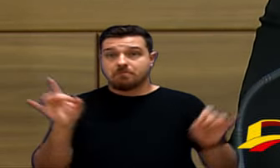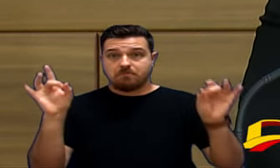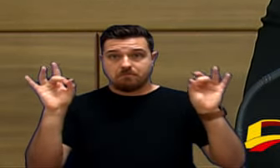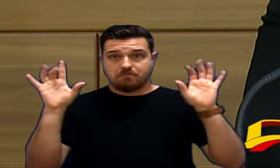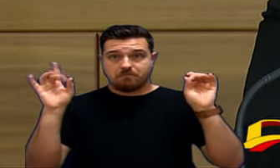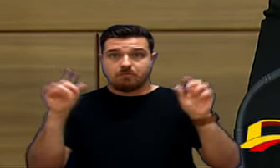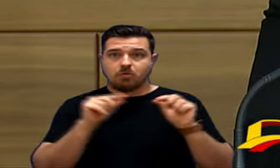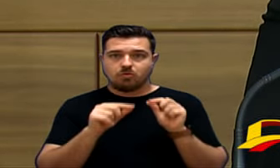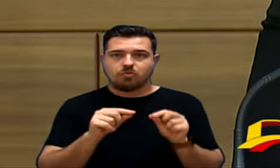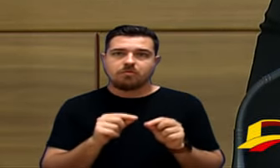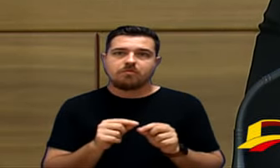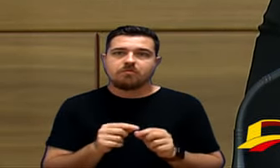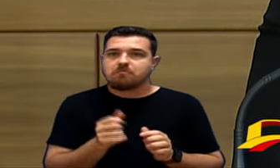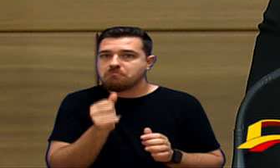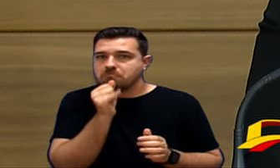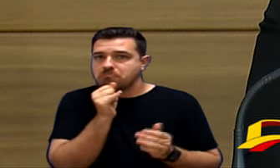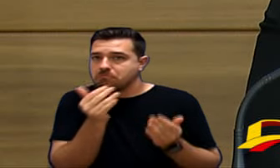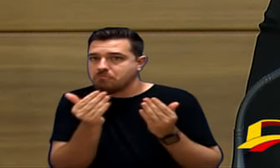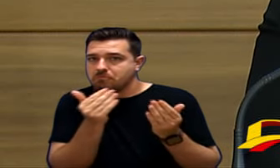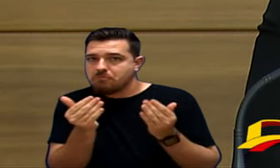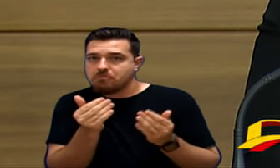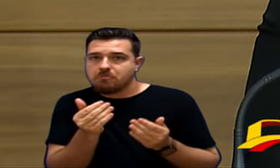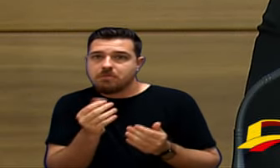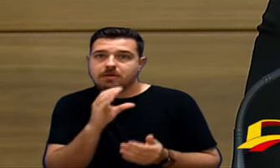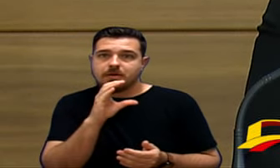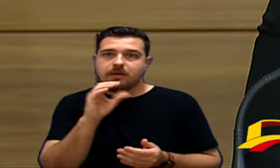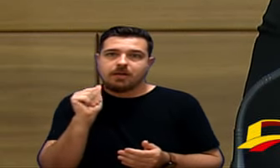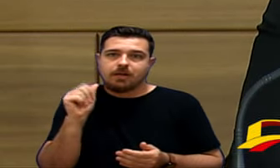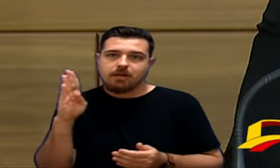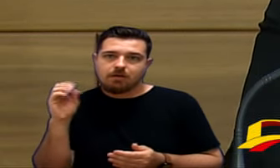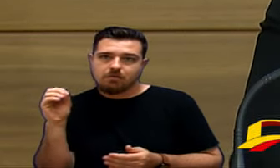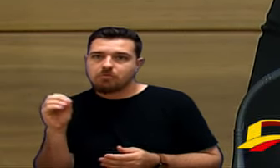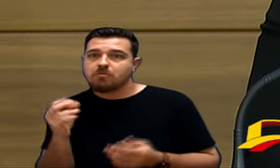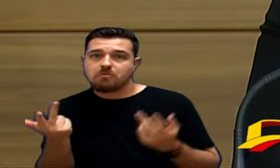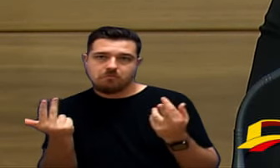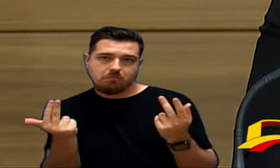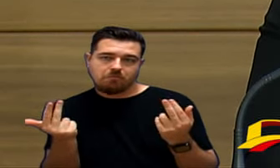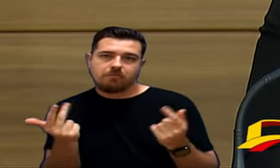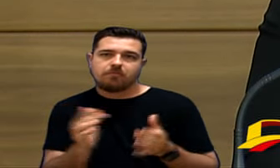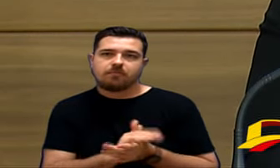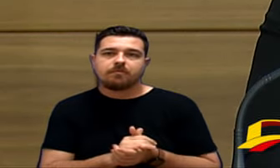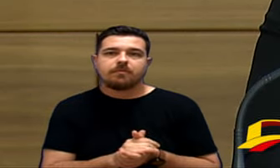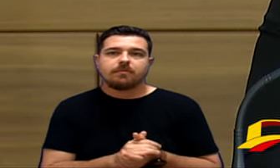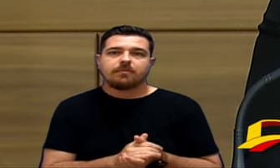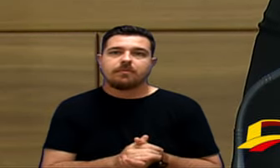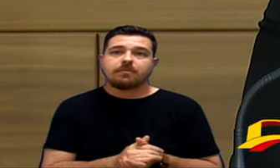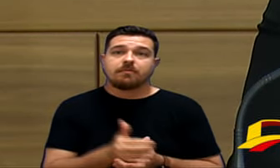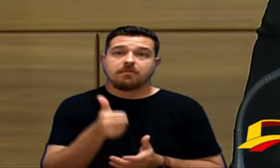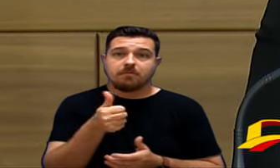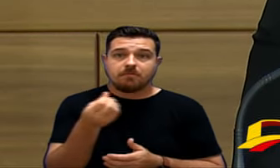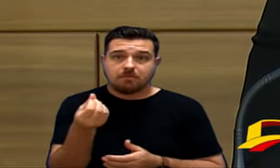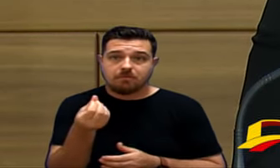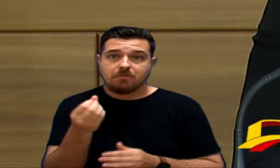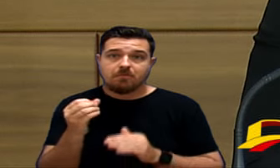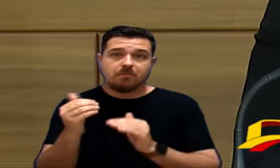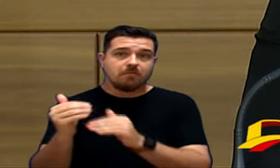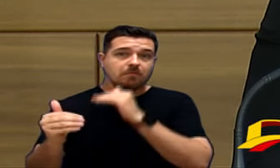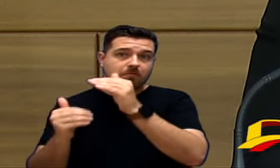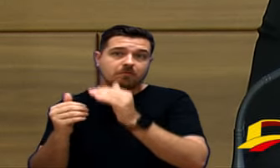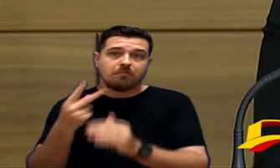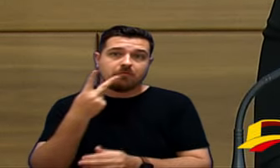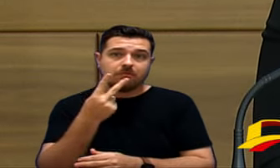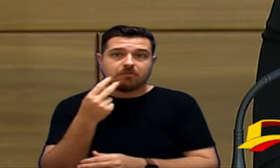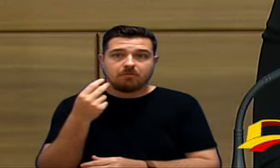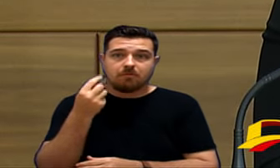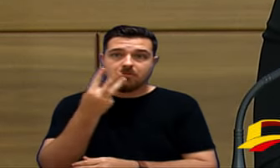seria equivalente aí a um um cabo da Polícia Militar né seria o responsável pelo serviço 16 ampliou para 32